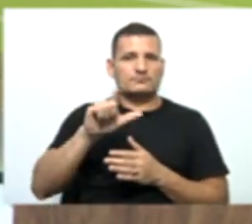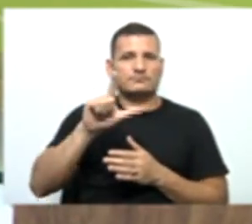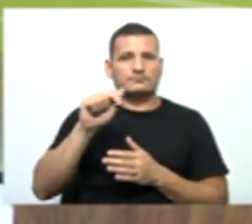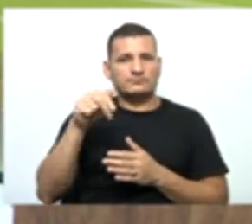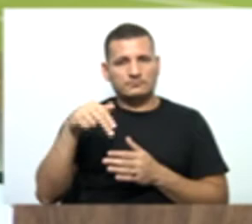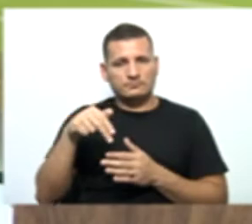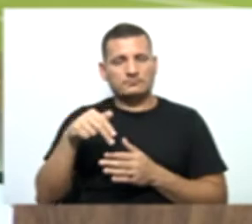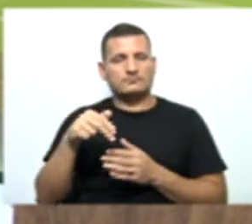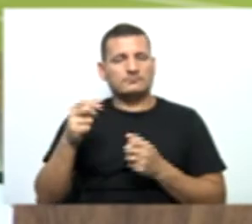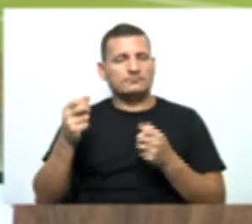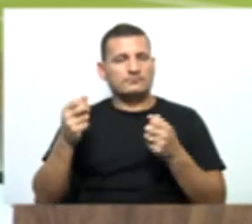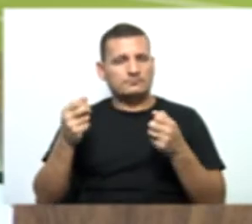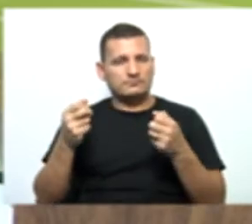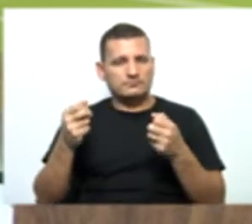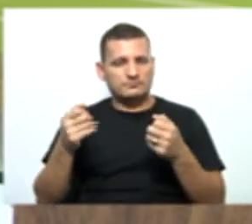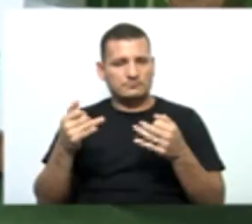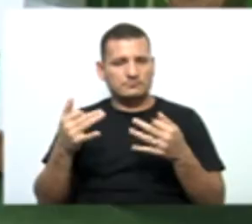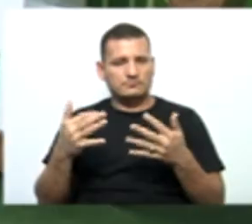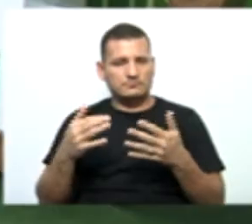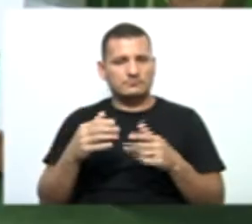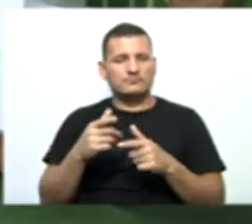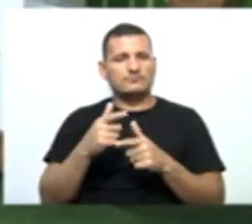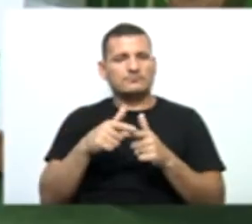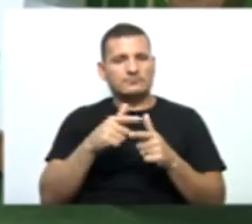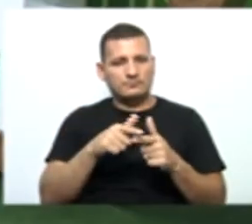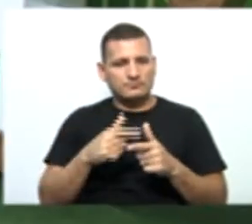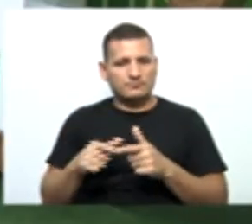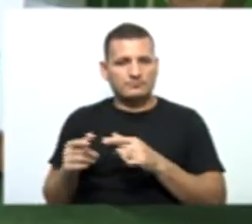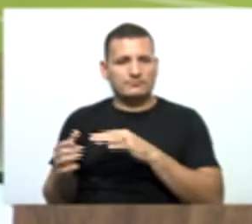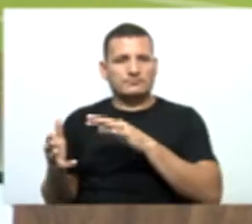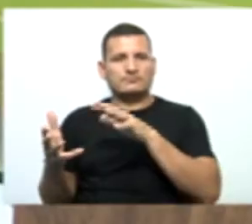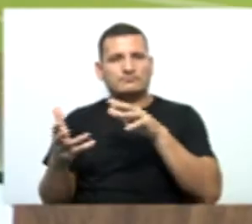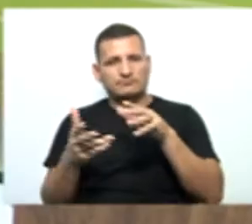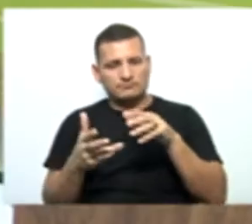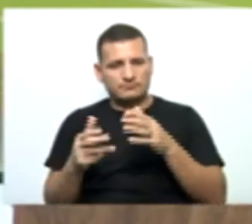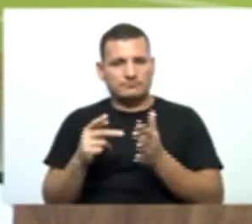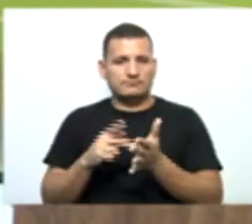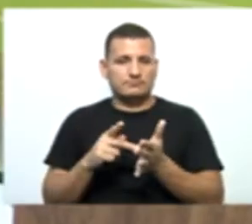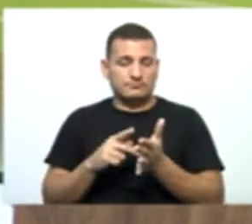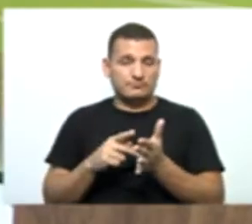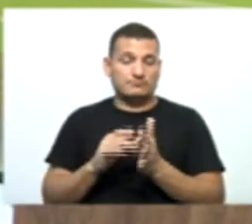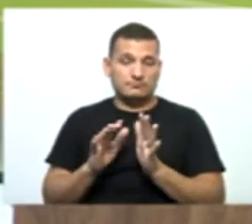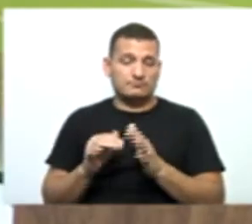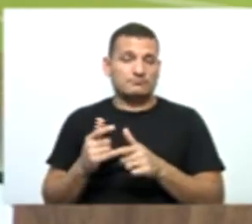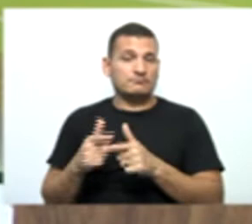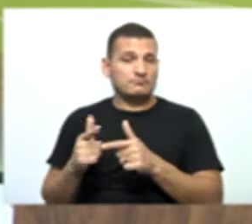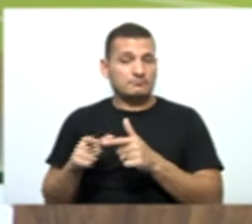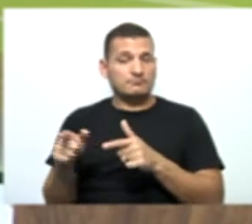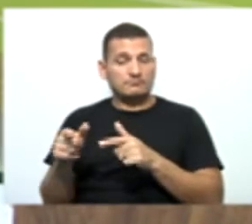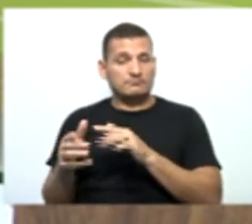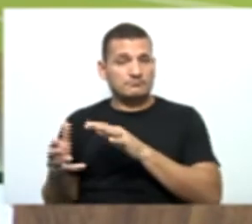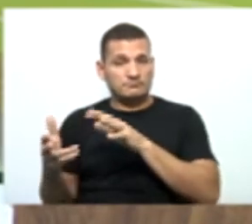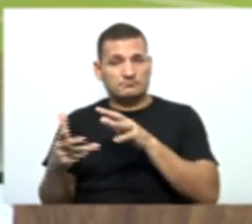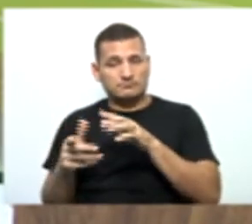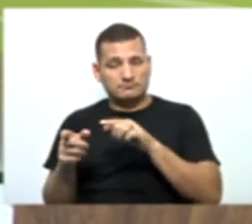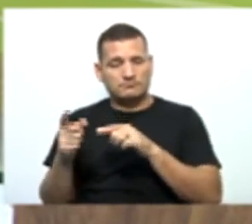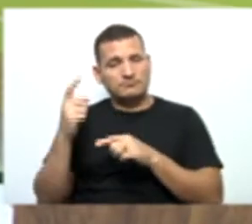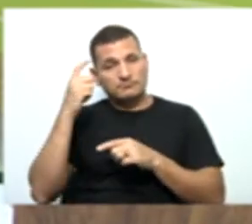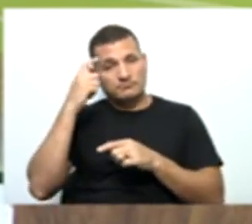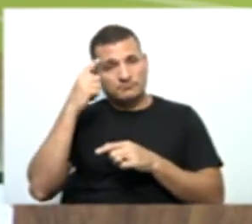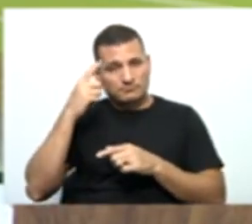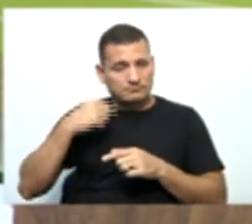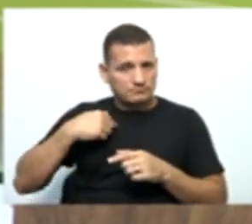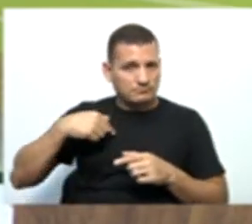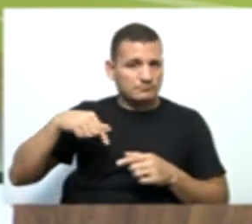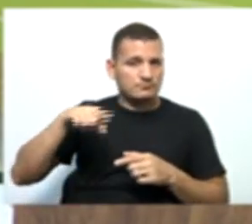bem sobre os problemas do mundo real. Os problemas do mundo real devem ser pensados por